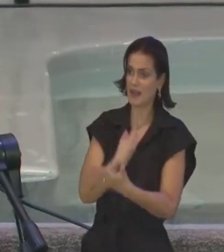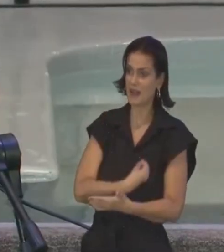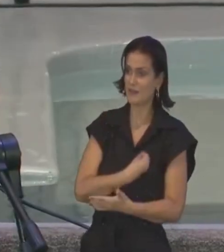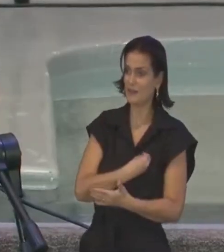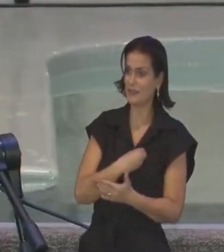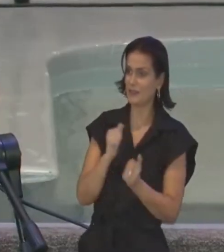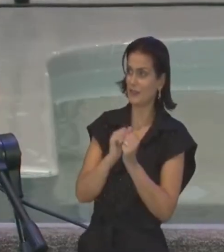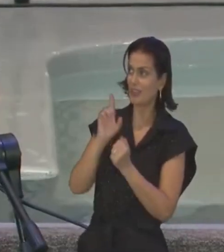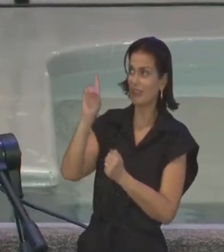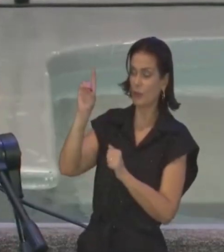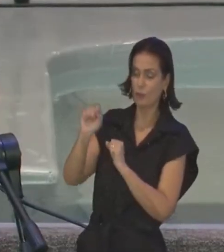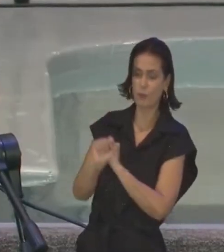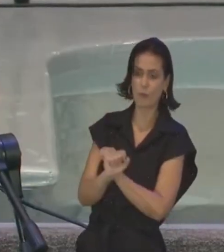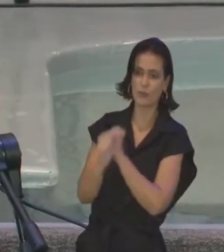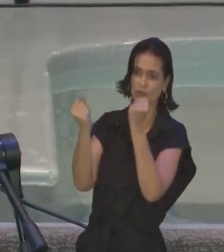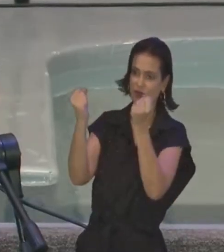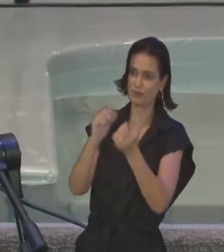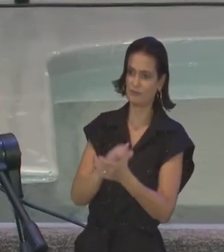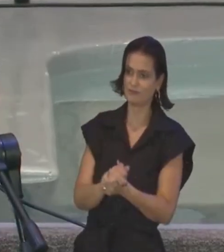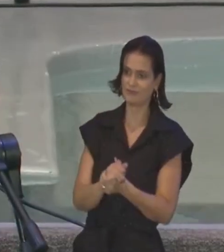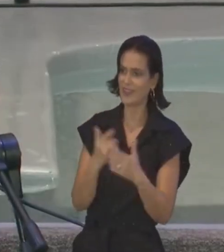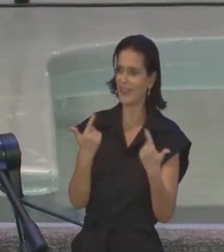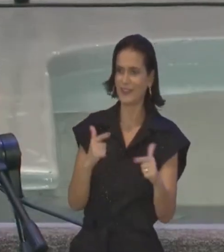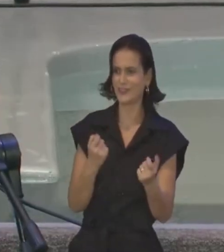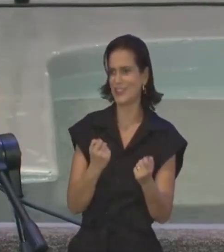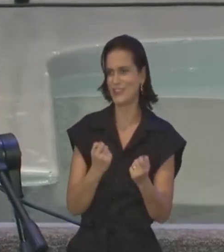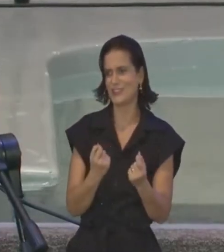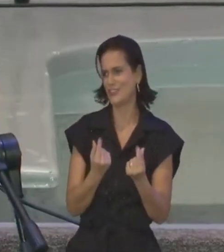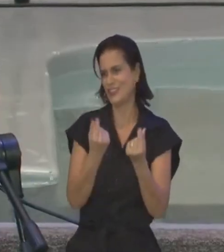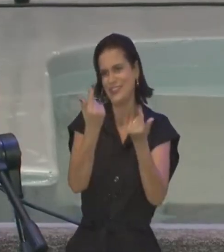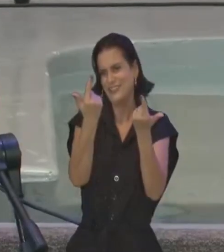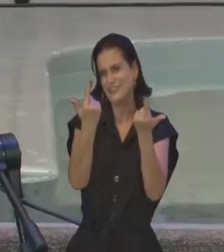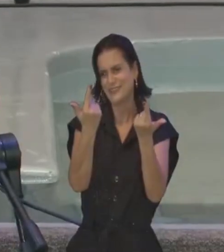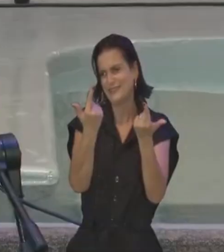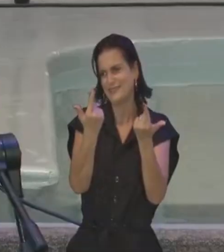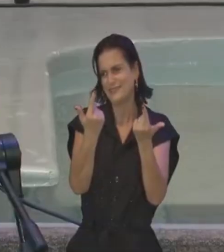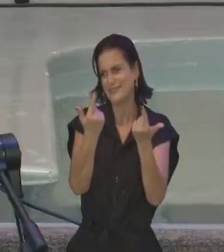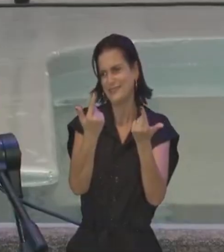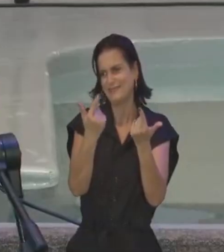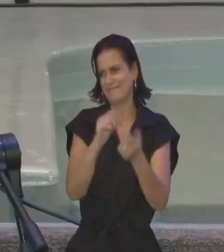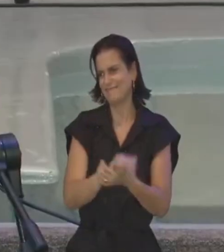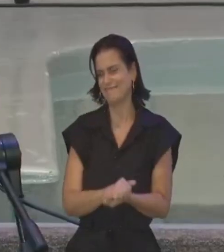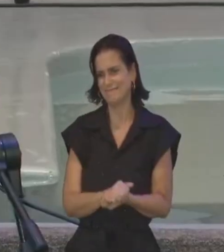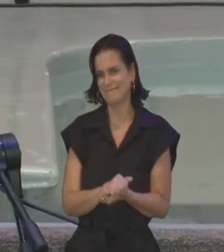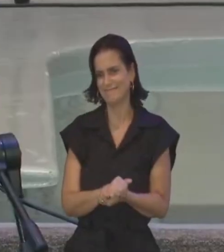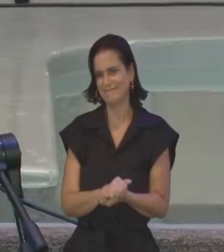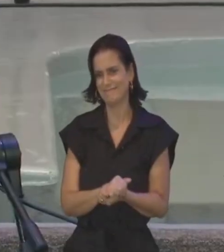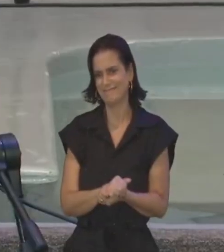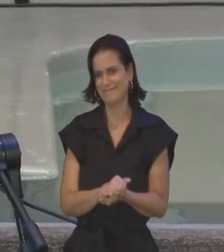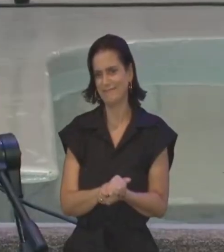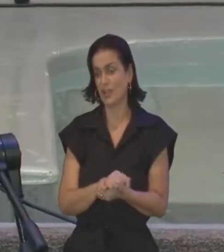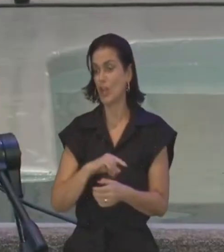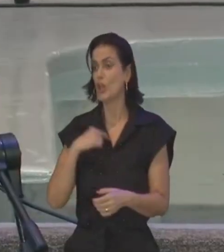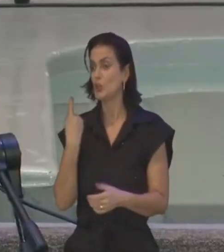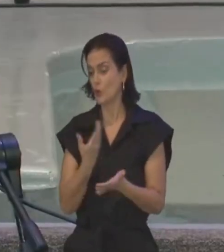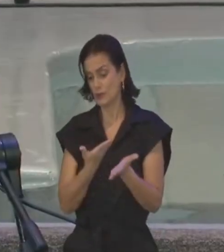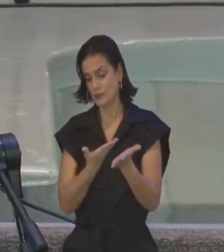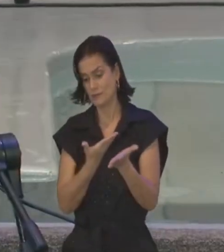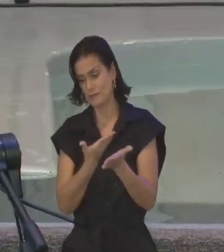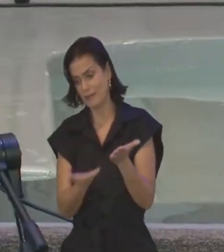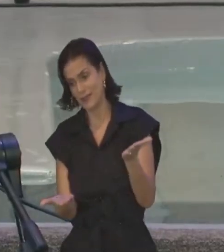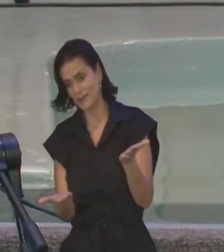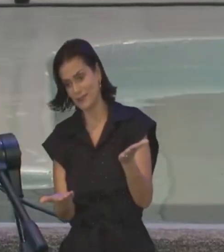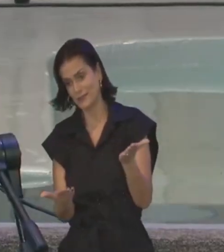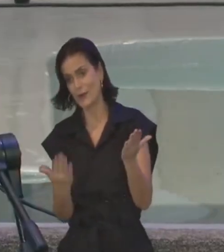porque nós não temos dinheiro suficiente, nós estamos perdidos. E por